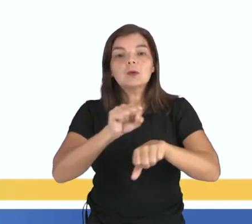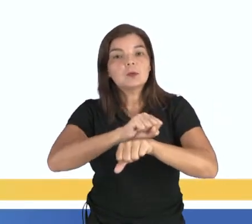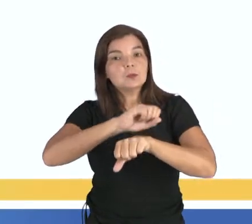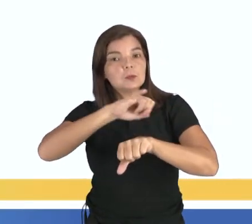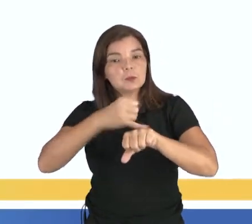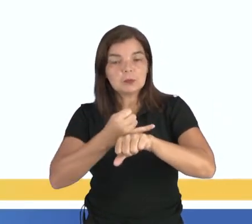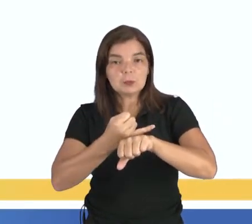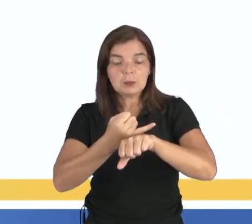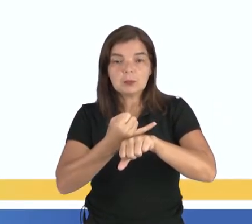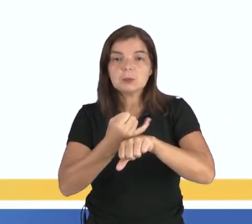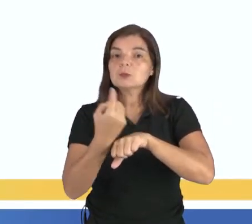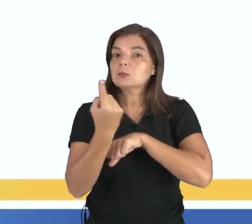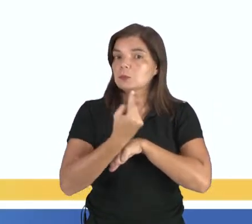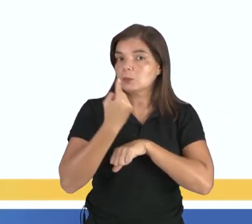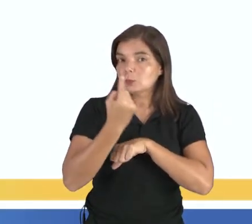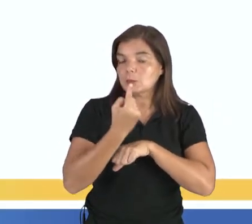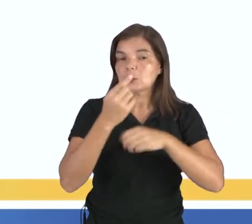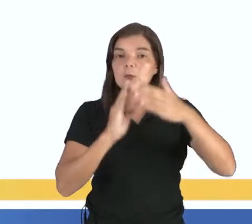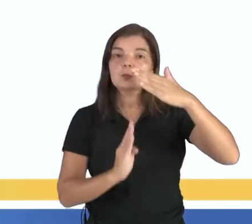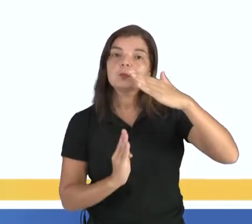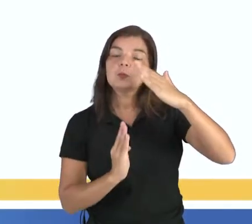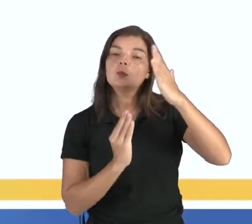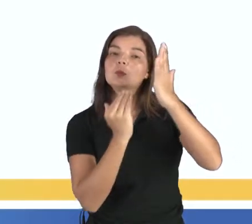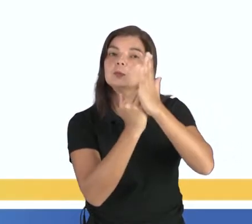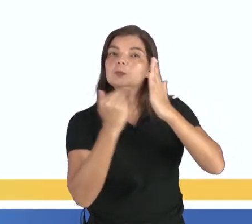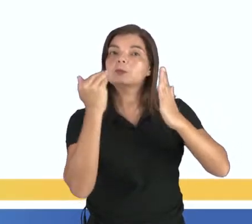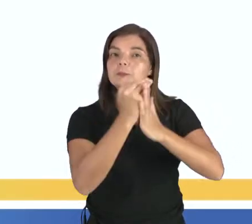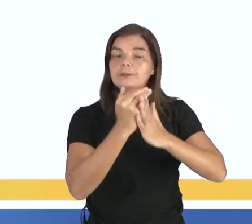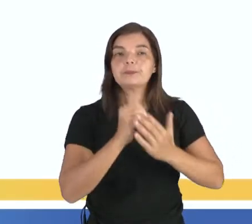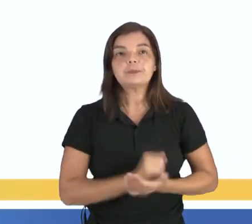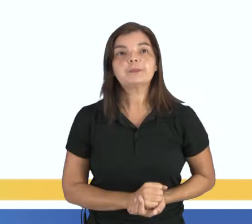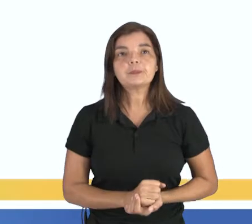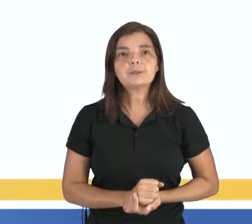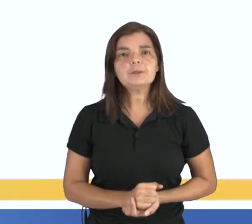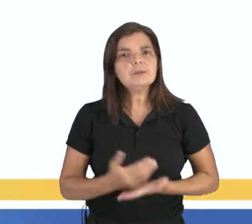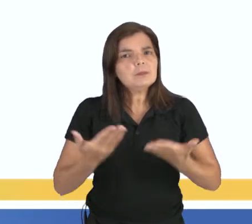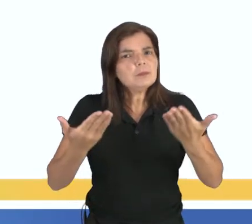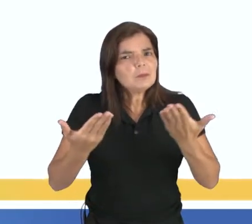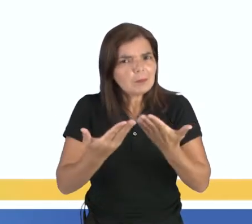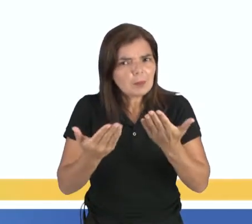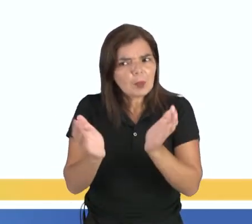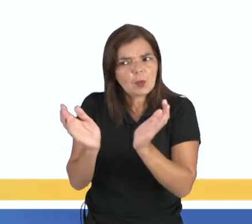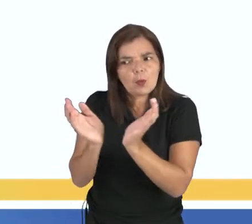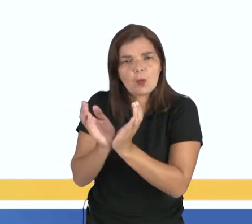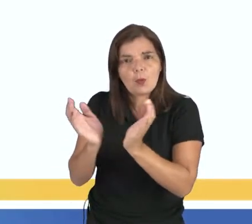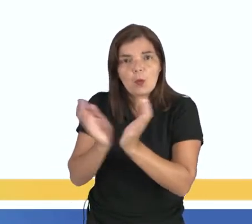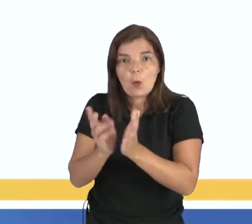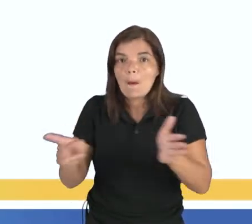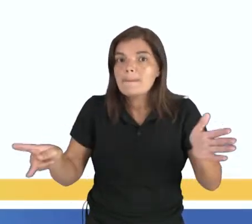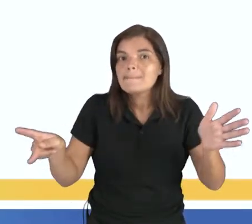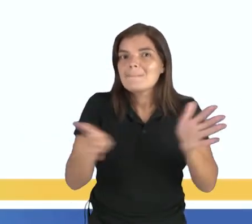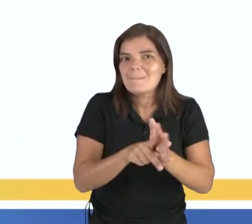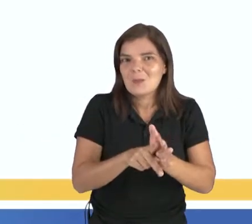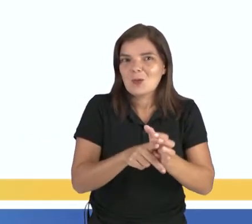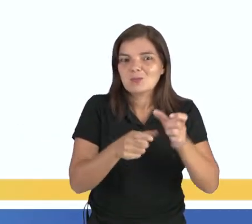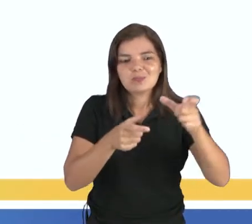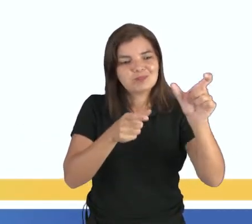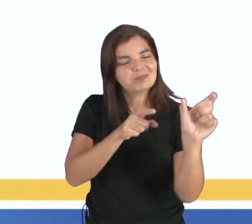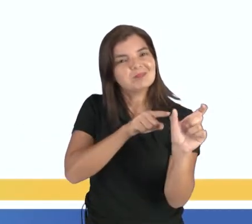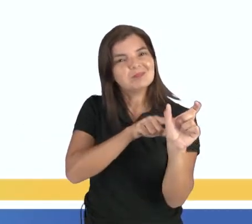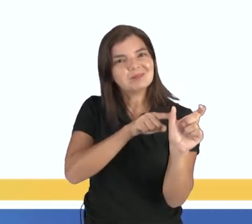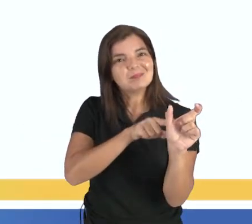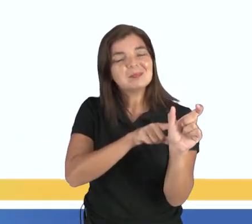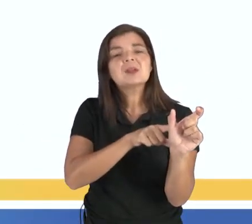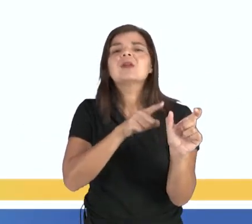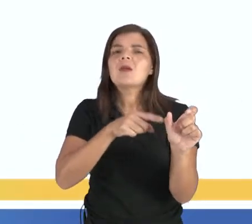singular, ultrapassou. Porém, quando esse sujeito coletivo for especificado, esse verbo